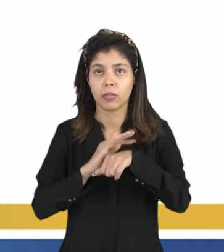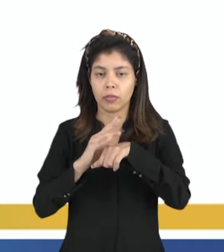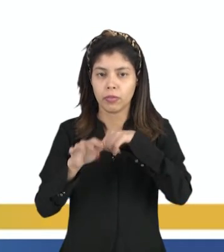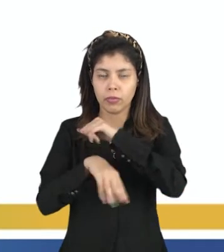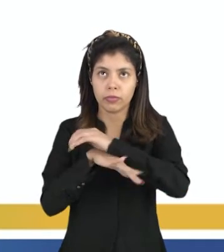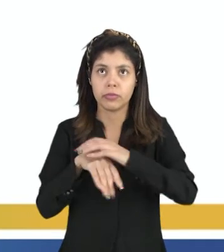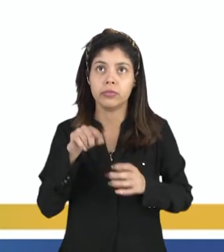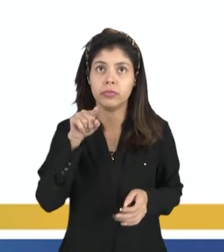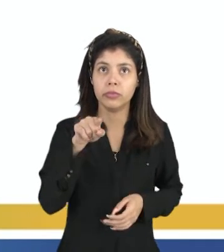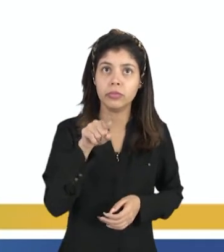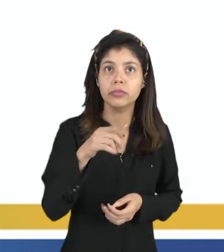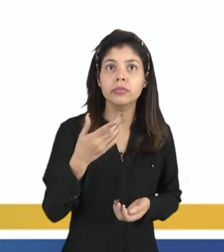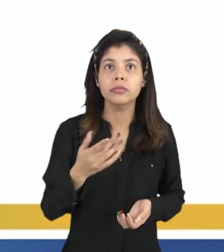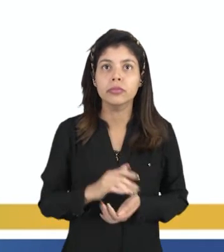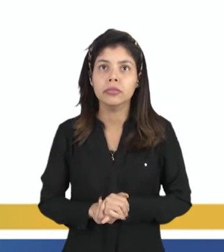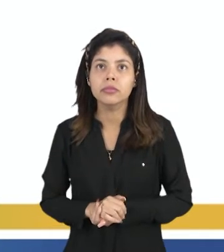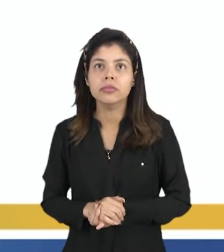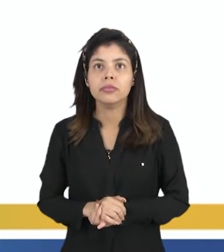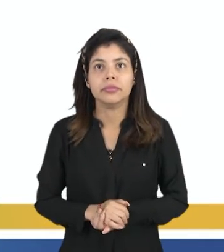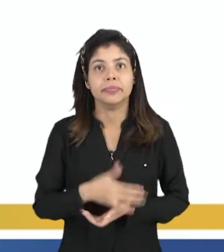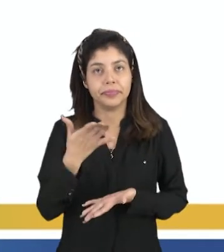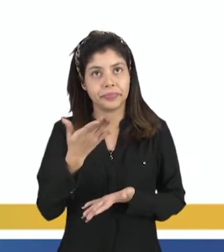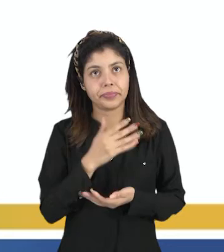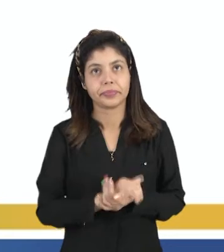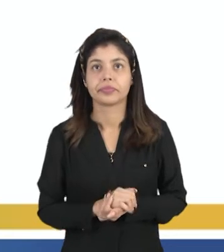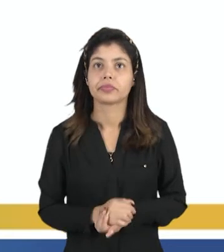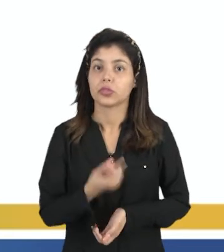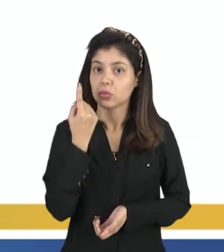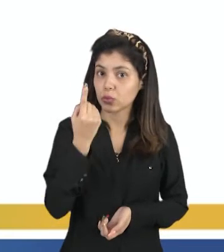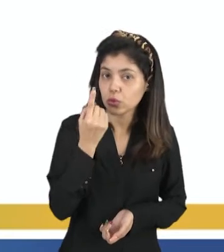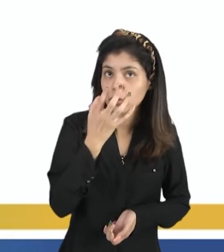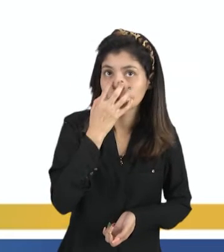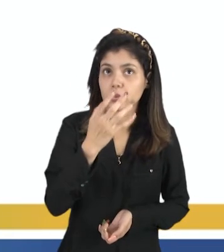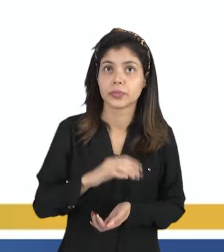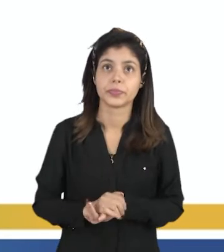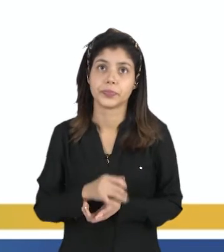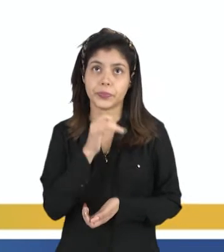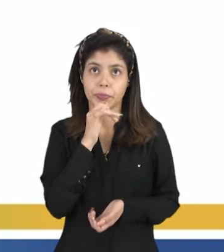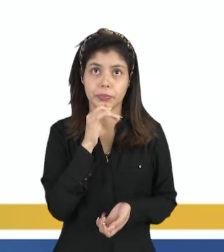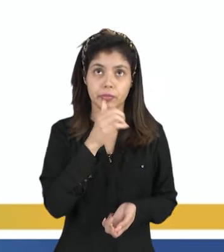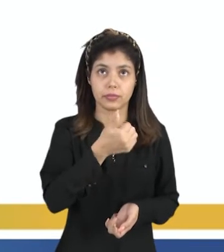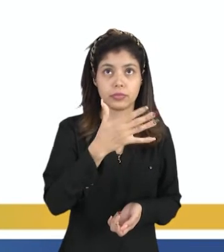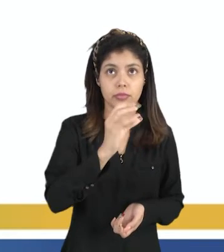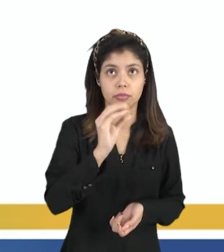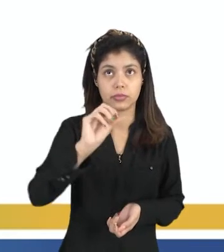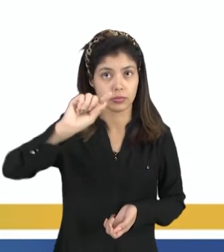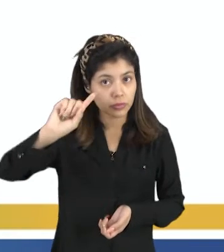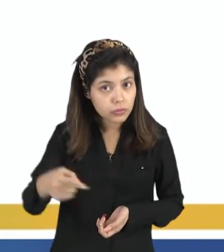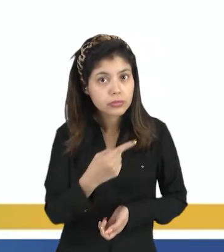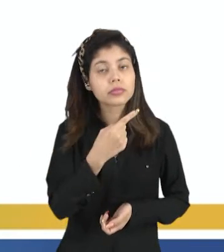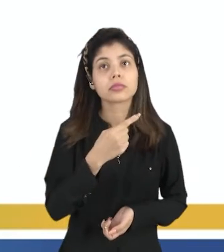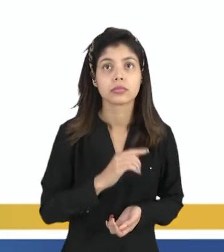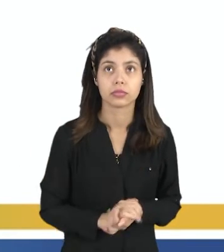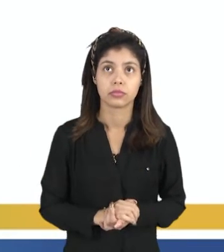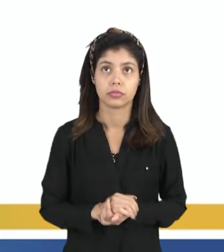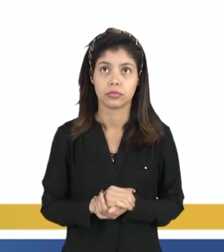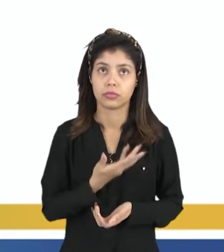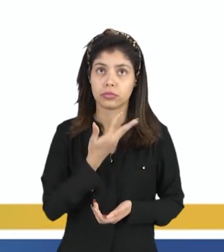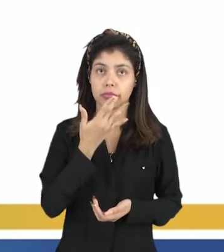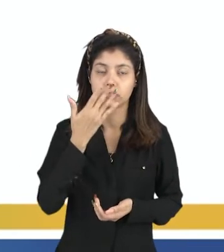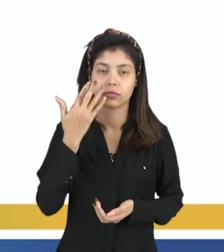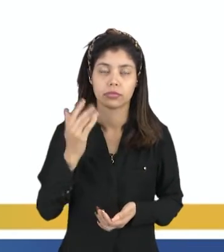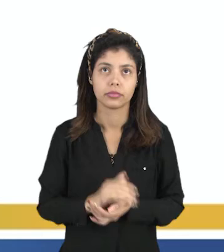sensoriais. Aqueles cílios que eu mostrei a vocês. Um cachorro, por exemplo, ele possui em torno de 100 milhões de células